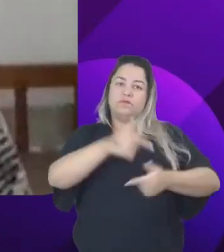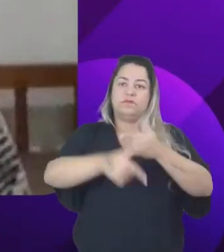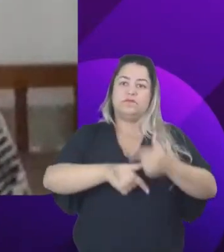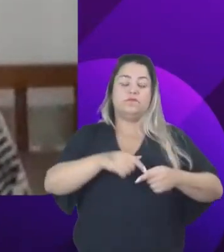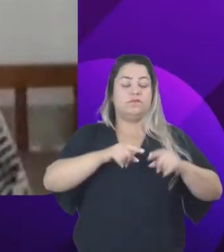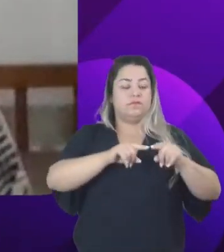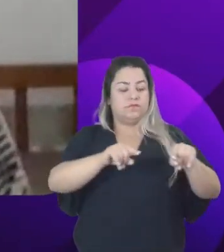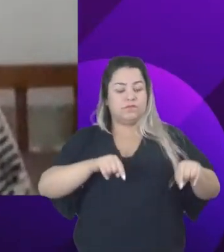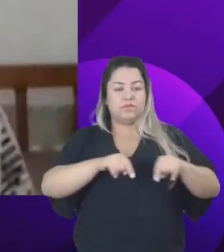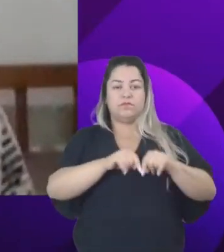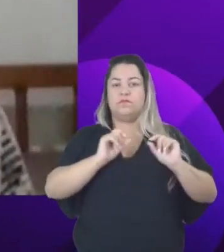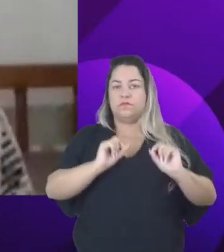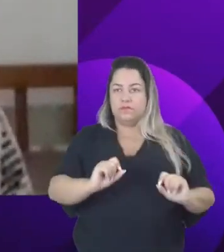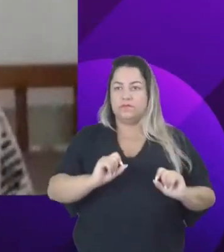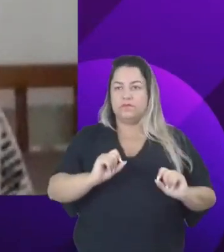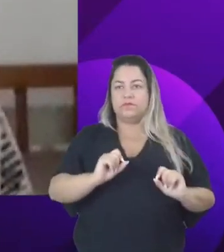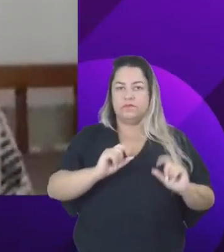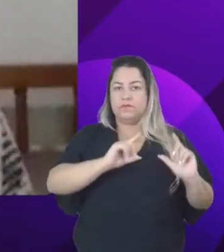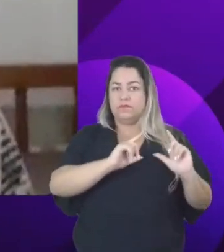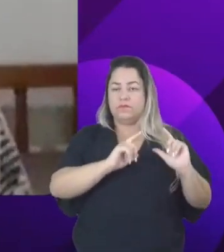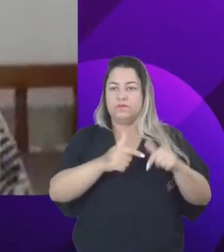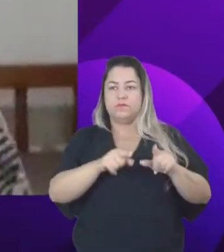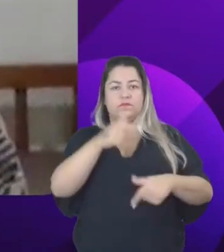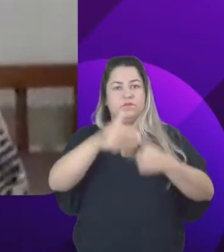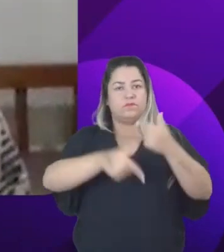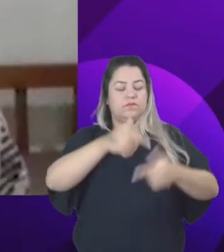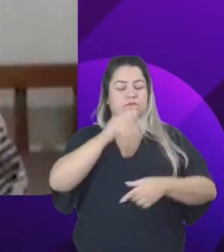área de geração